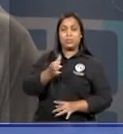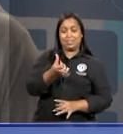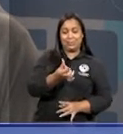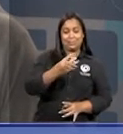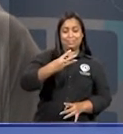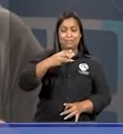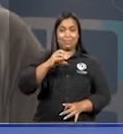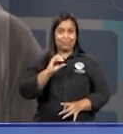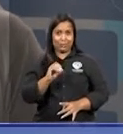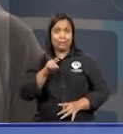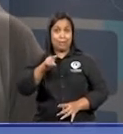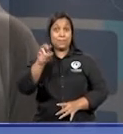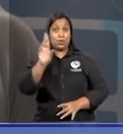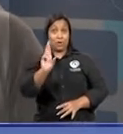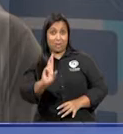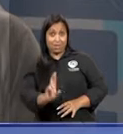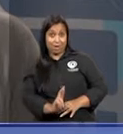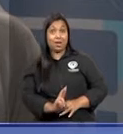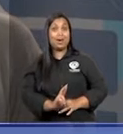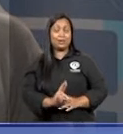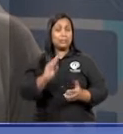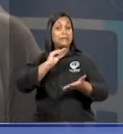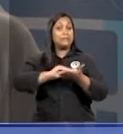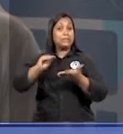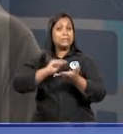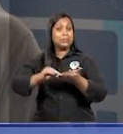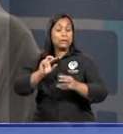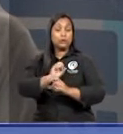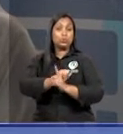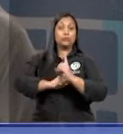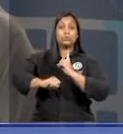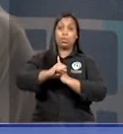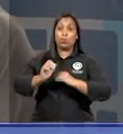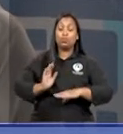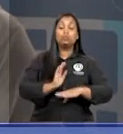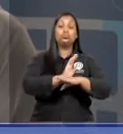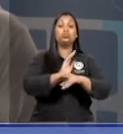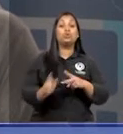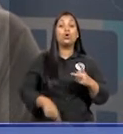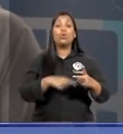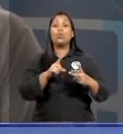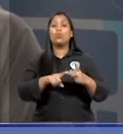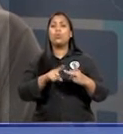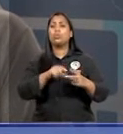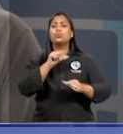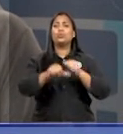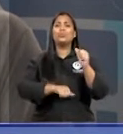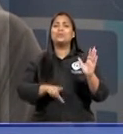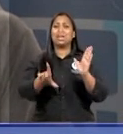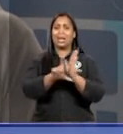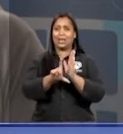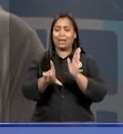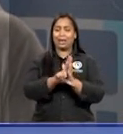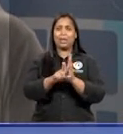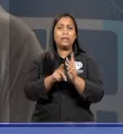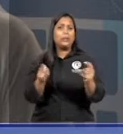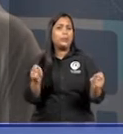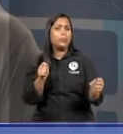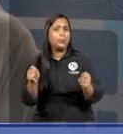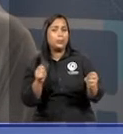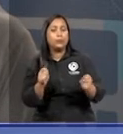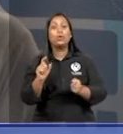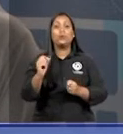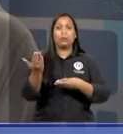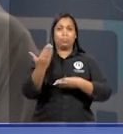630 mil reais na Secretaria de Assistência Social e outro Altera a lei que regulamento serviço